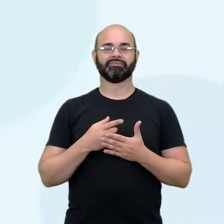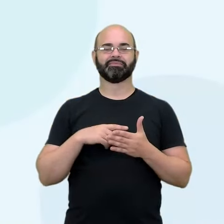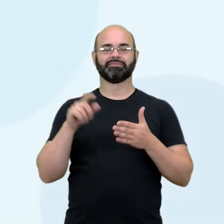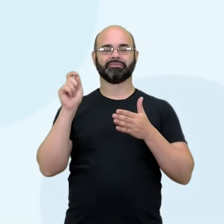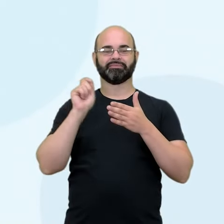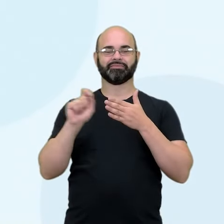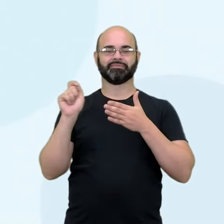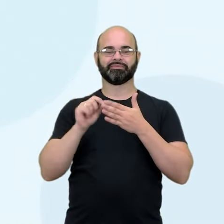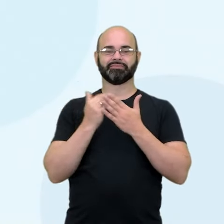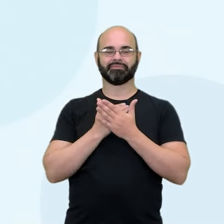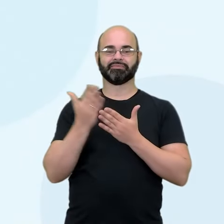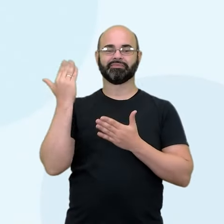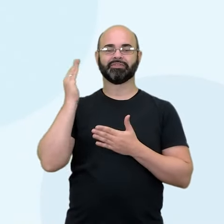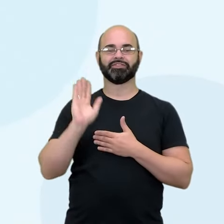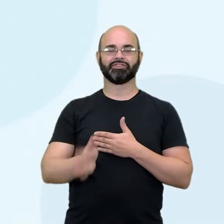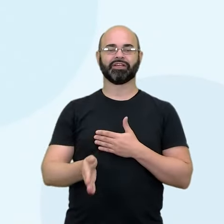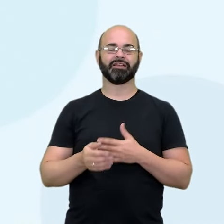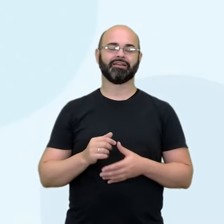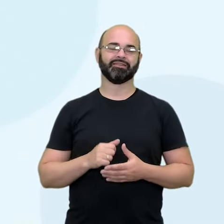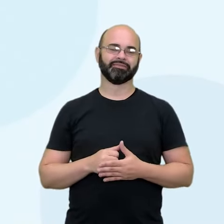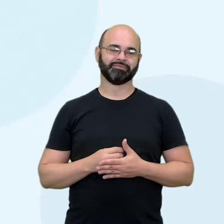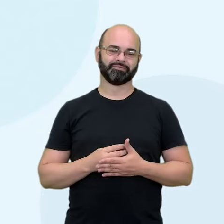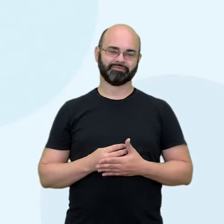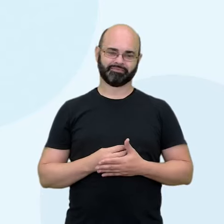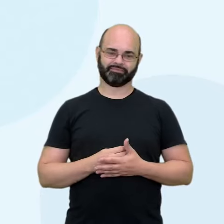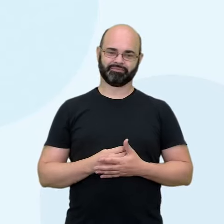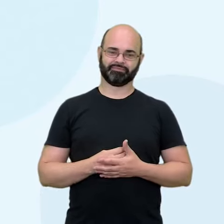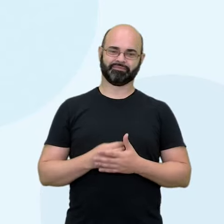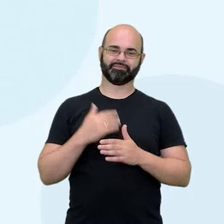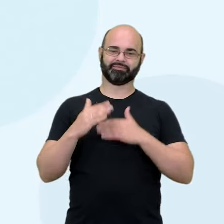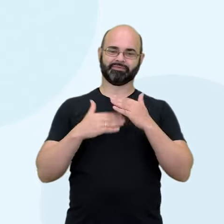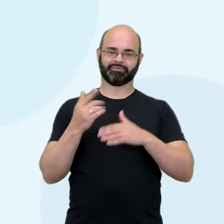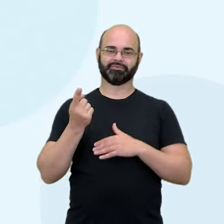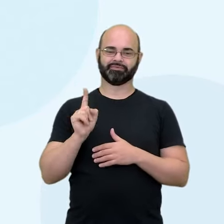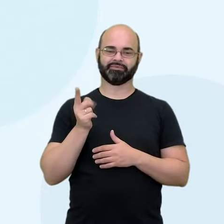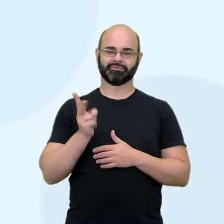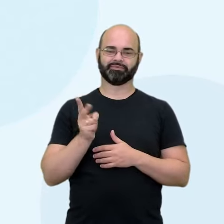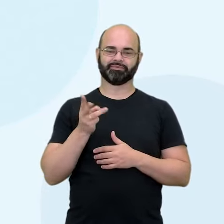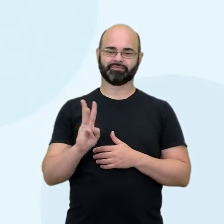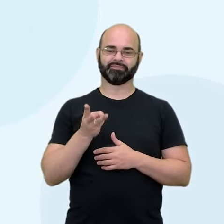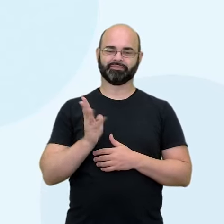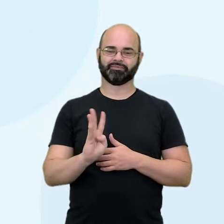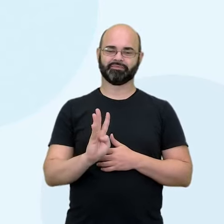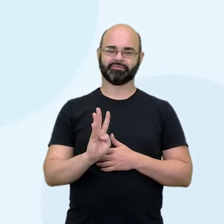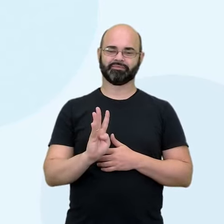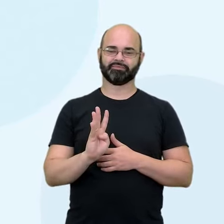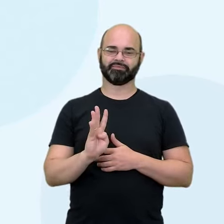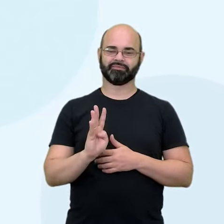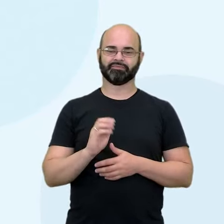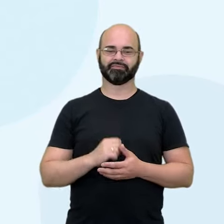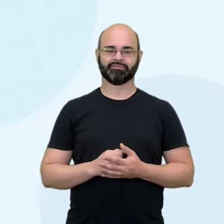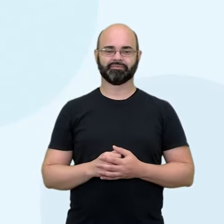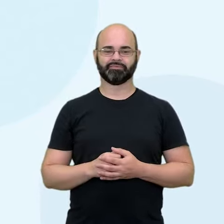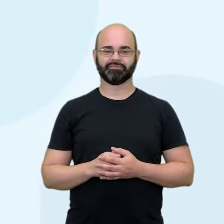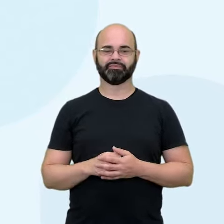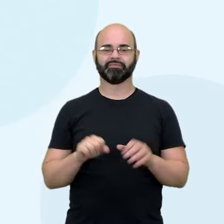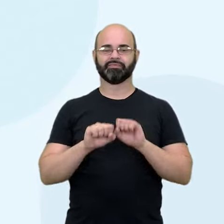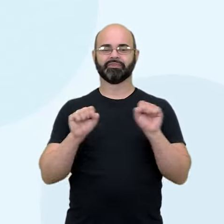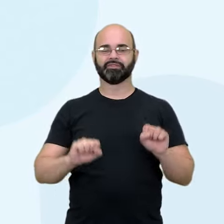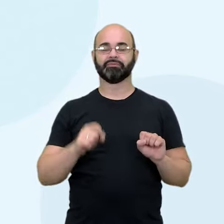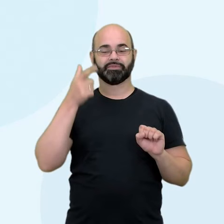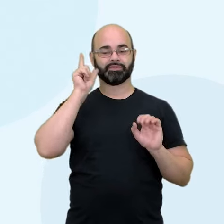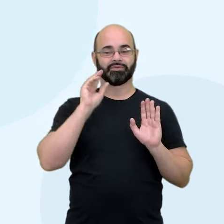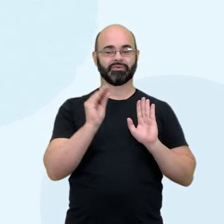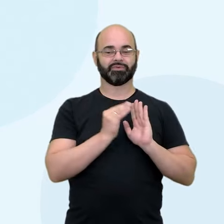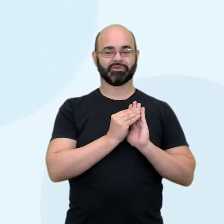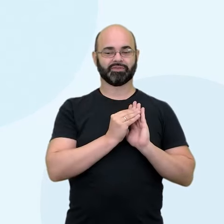1, introdução 2, desenvolvimento 1, 2, 3 e 4. Tivemos todas essas aulas. E a sistematização ontem